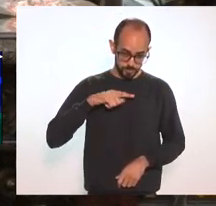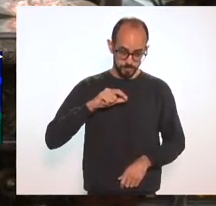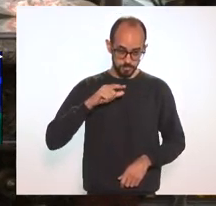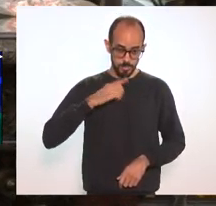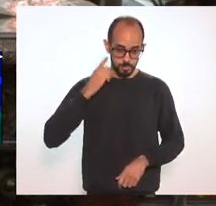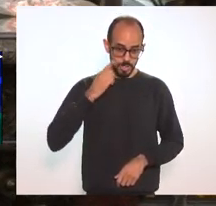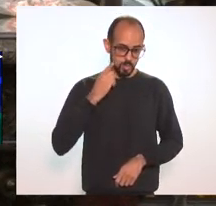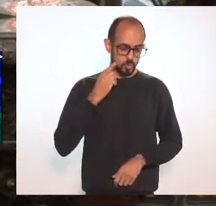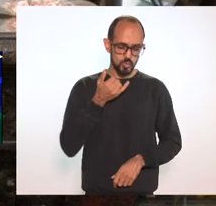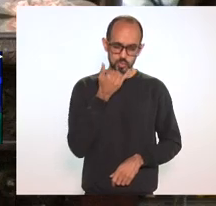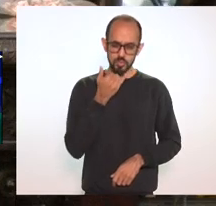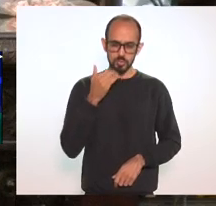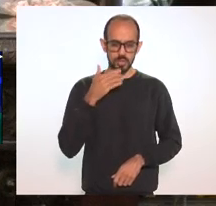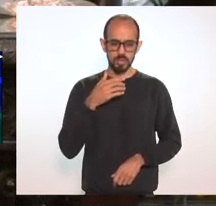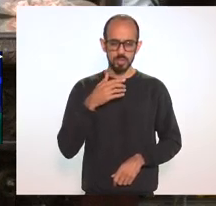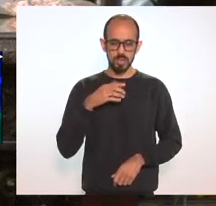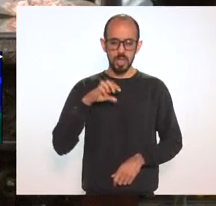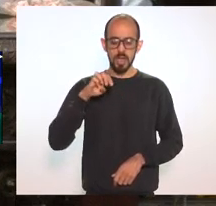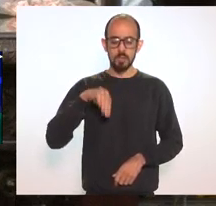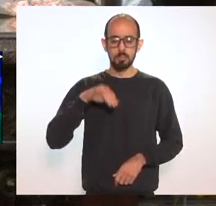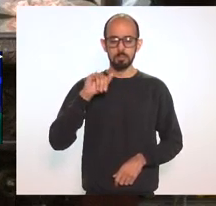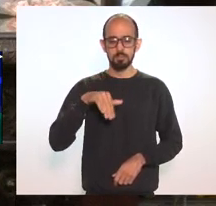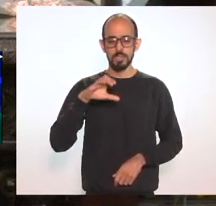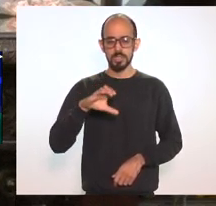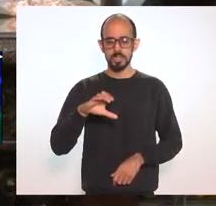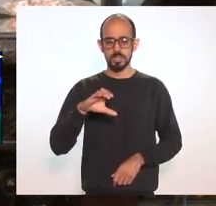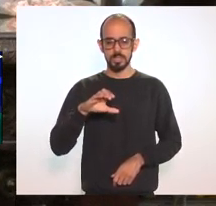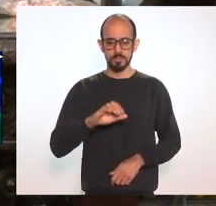deputado Carlos Mink,